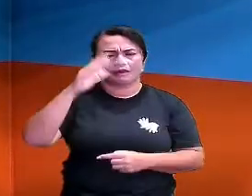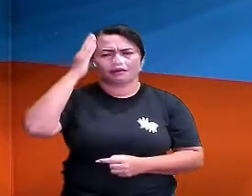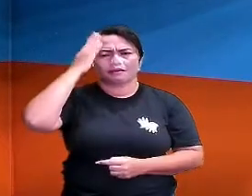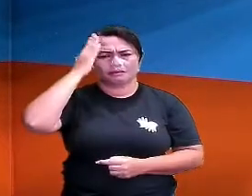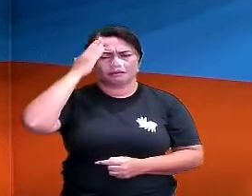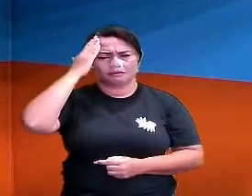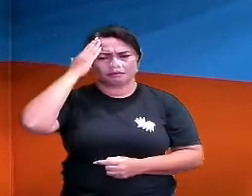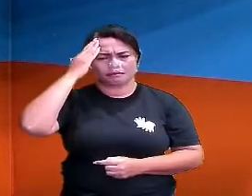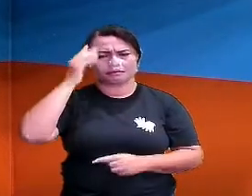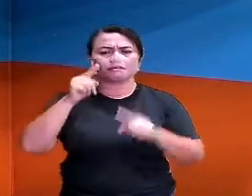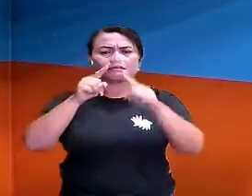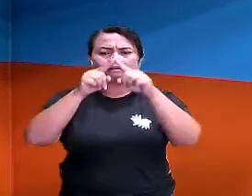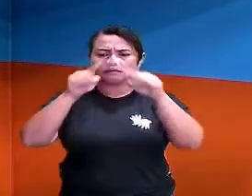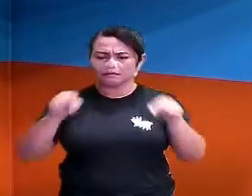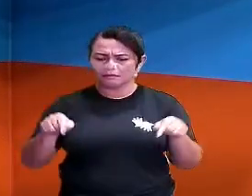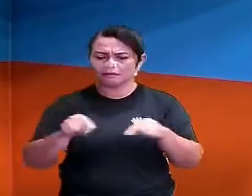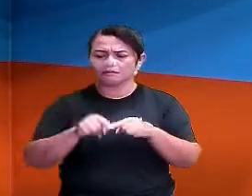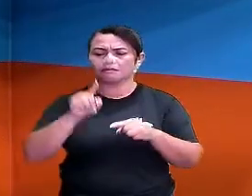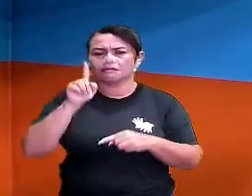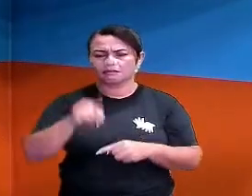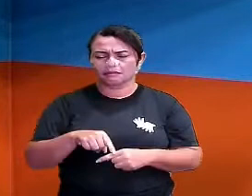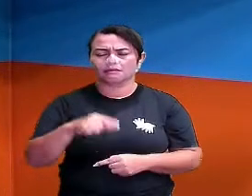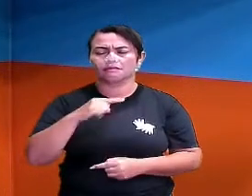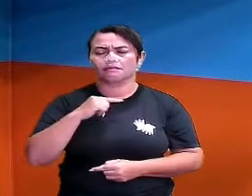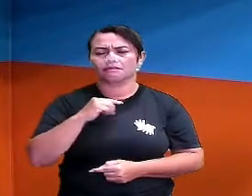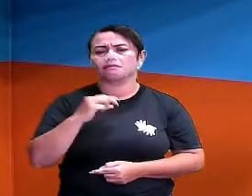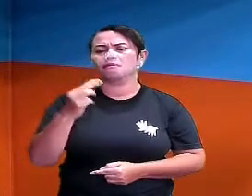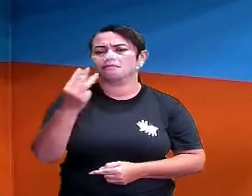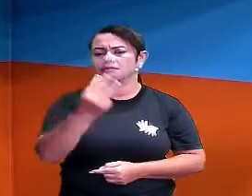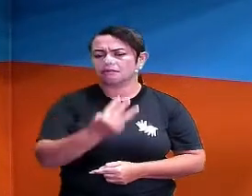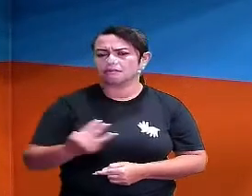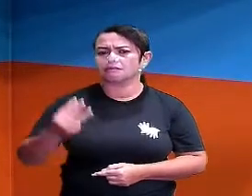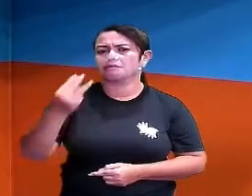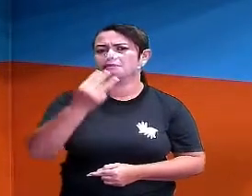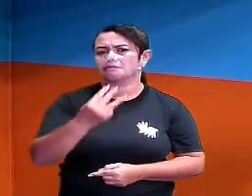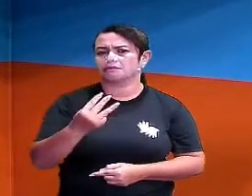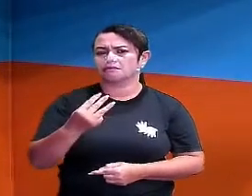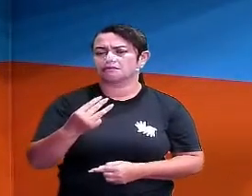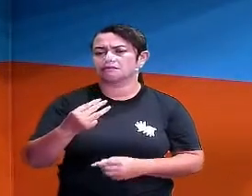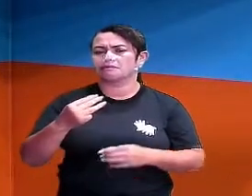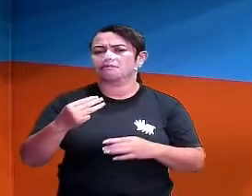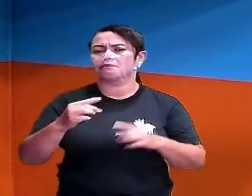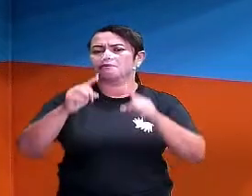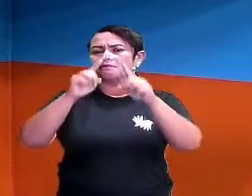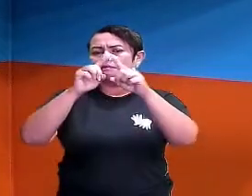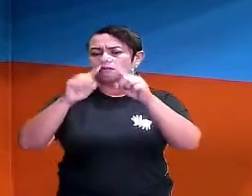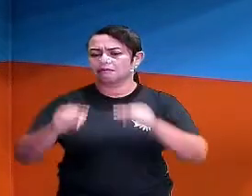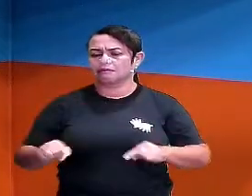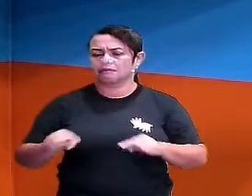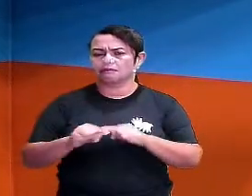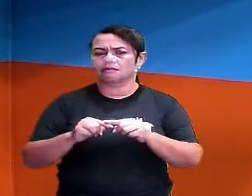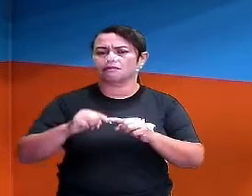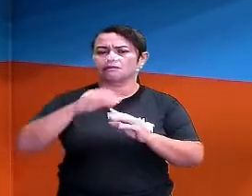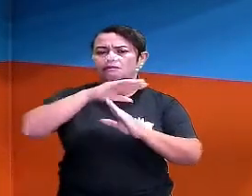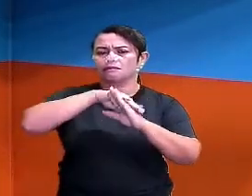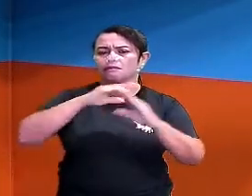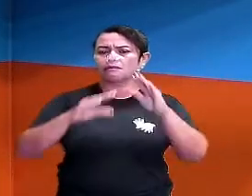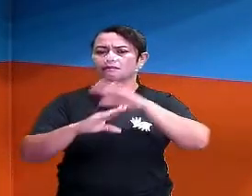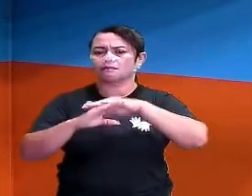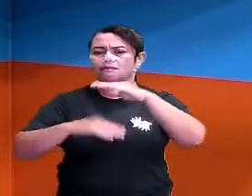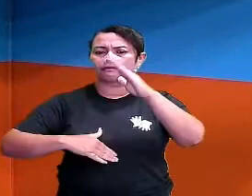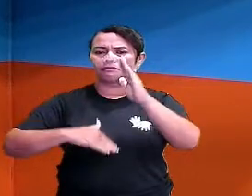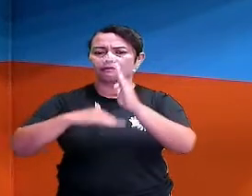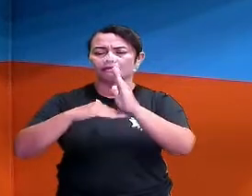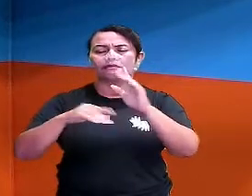um polígono, né? Um polígono de 3 lados, né? E que a gente entendeu aí que ele não tem diagonal, né? Mas eu